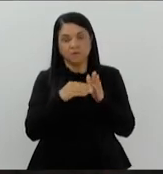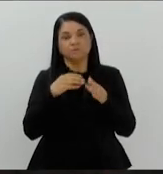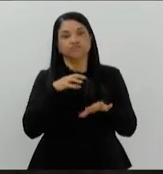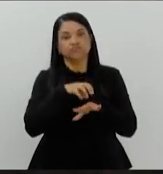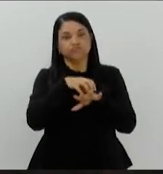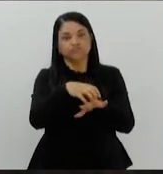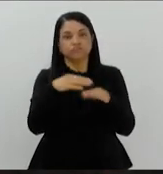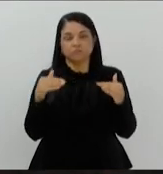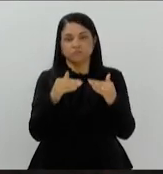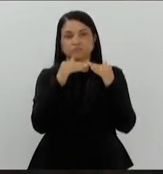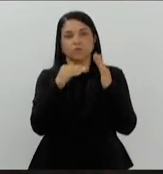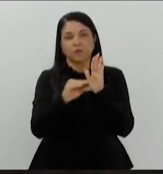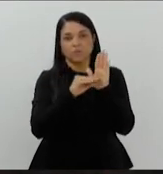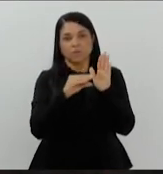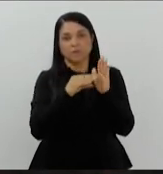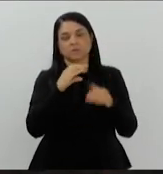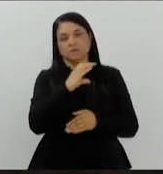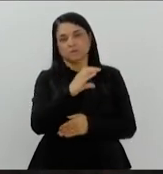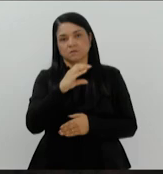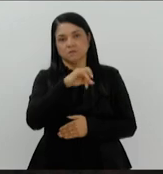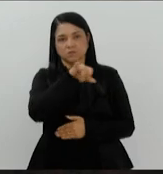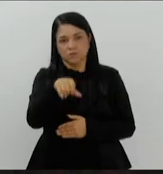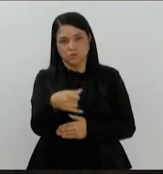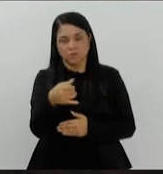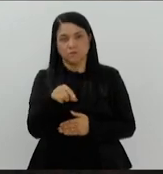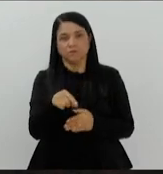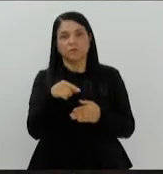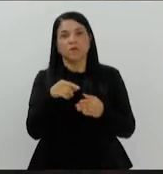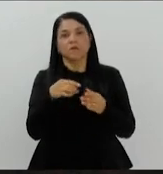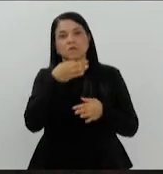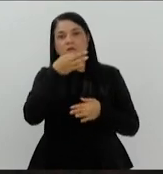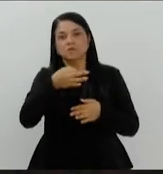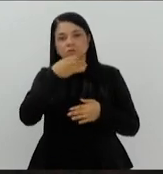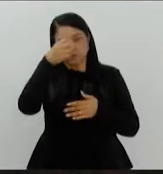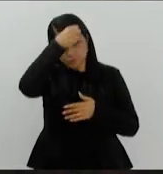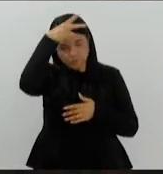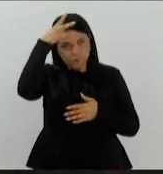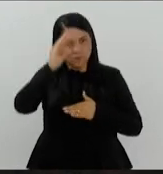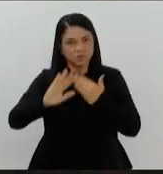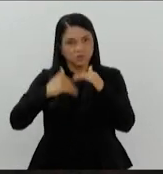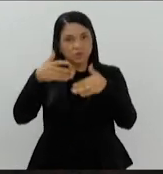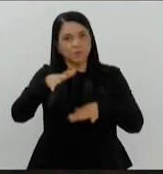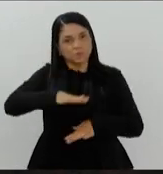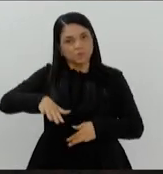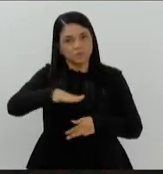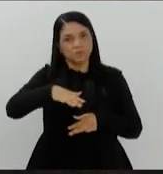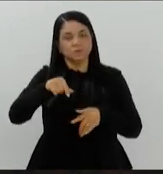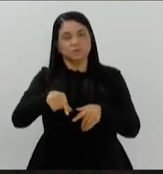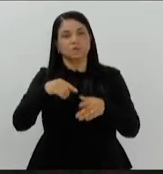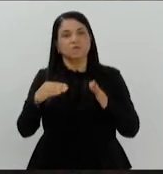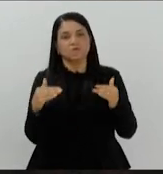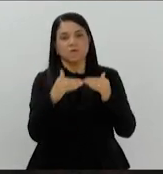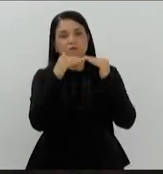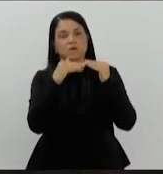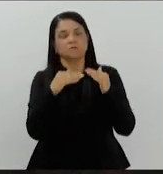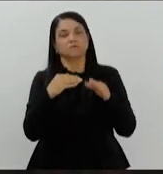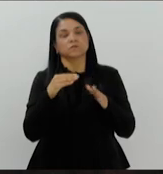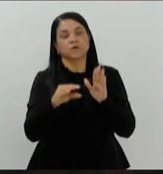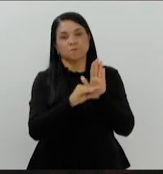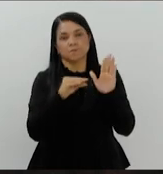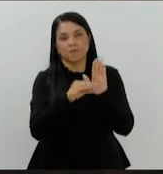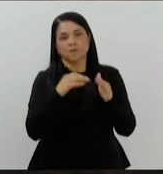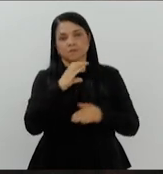transporte favorável, com a emenda da Comissão de Constituição e Justiça, e assuntos municipais e desenvolvimento regional favorável com a emenda da Comissão de Constituição e